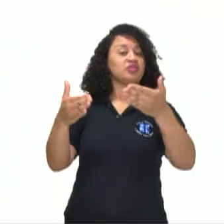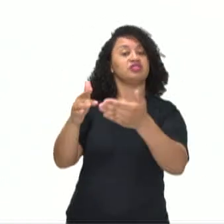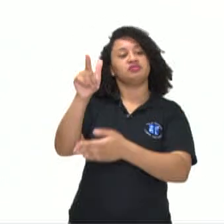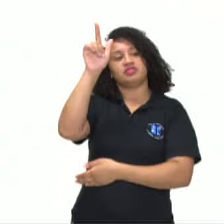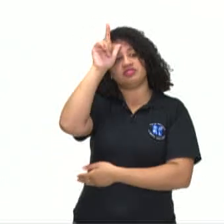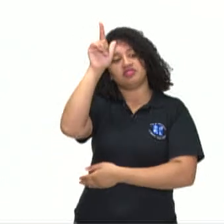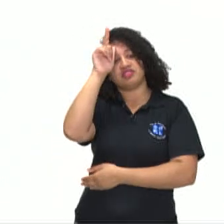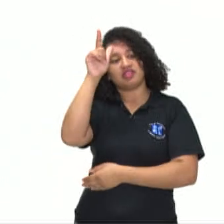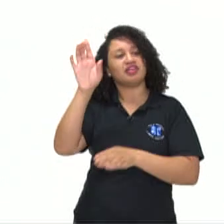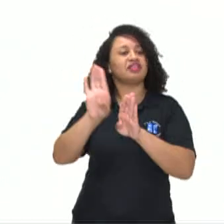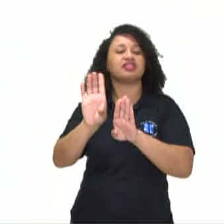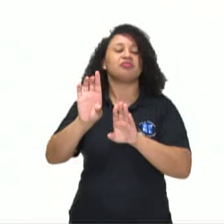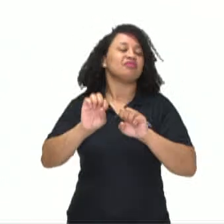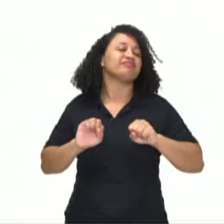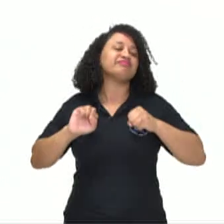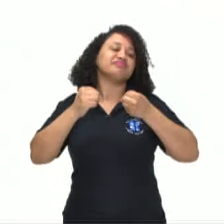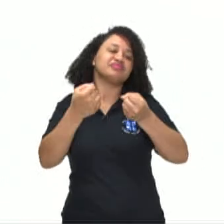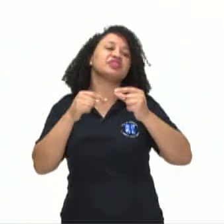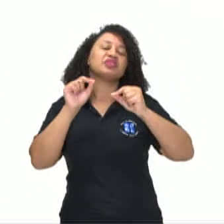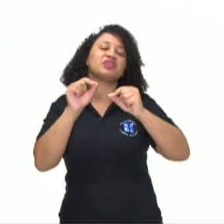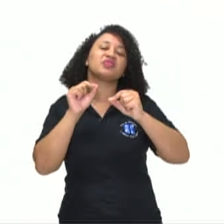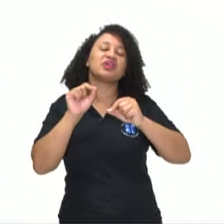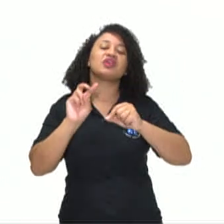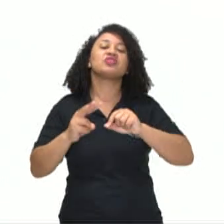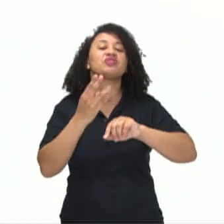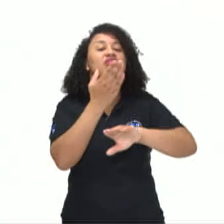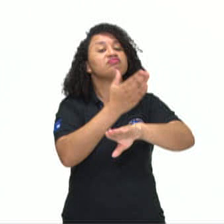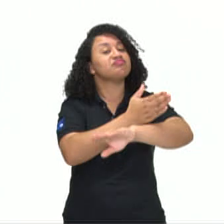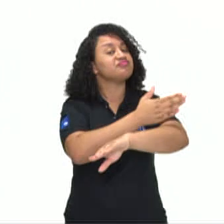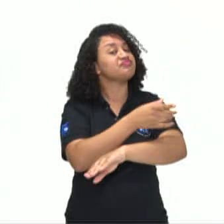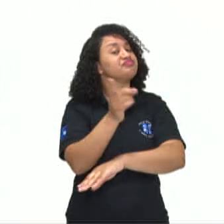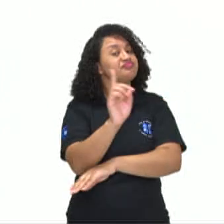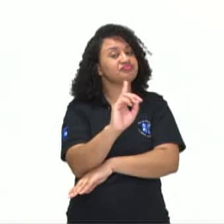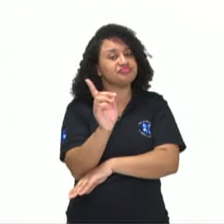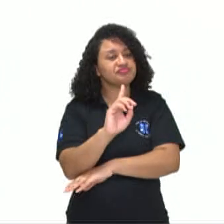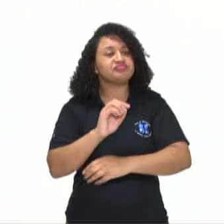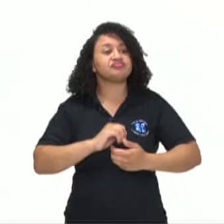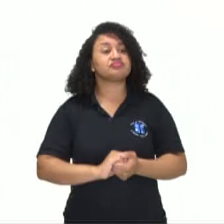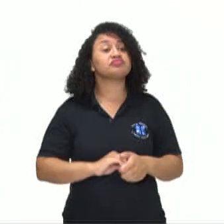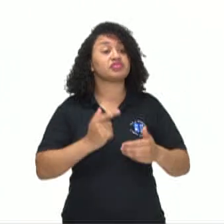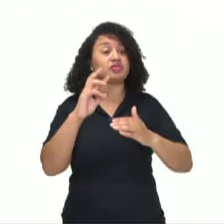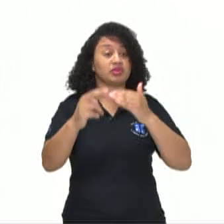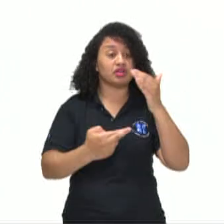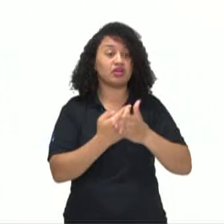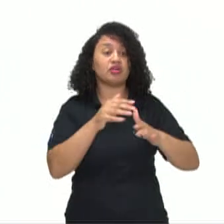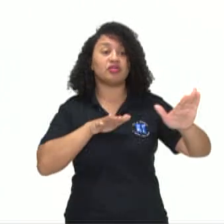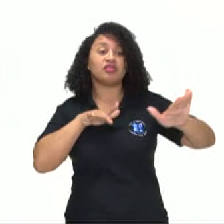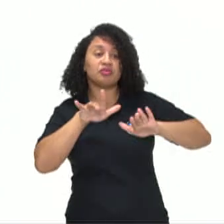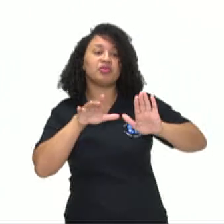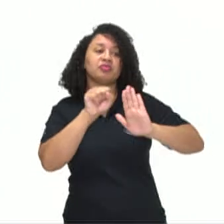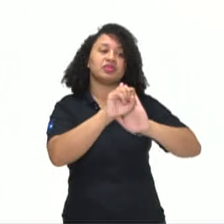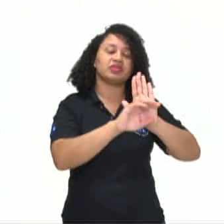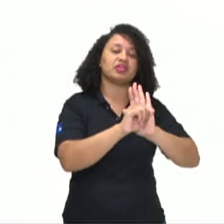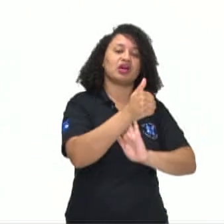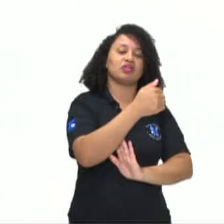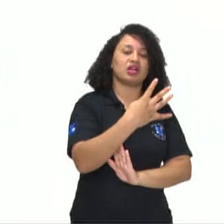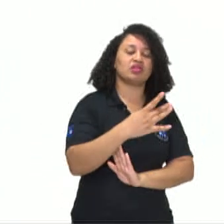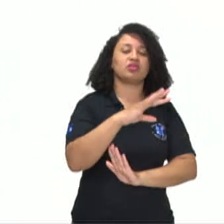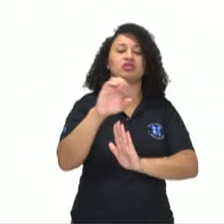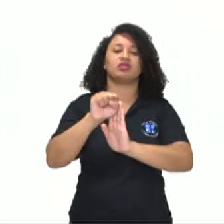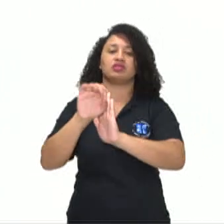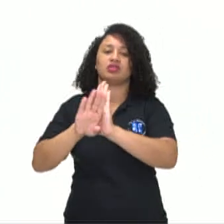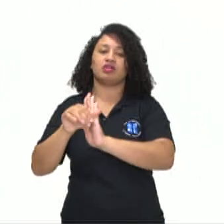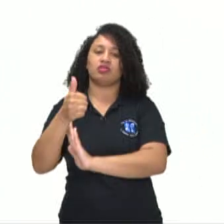Alemanha e não defendia a manutenção dos valores medievais, né? O Renascimento foi um movimento entre os séculos XIV